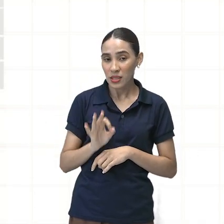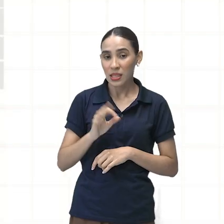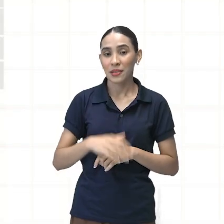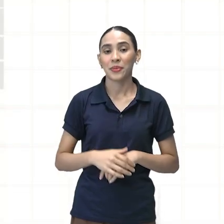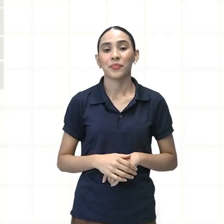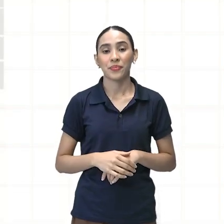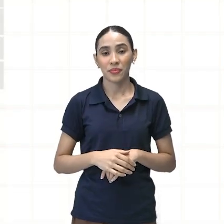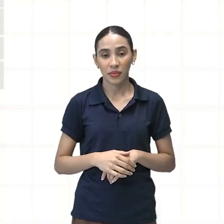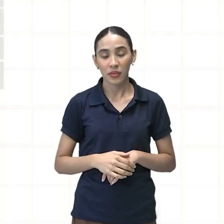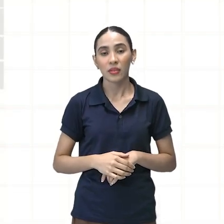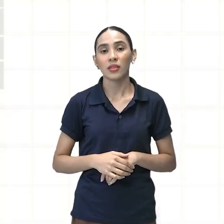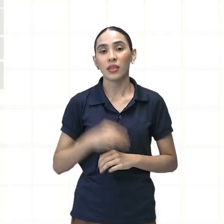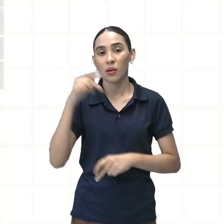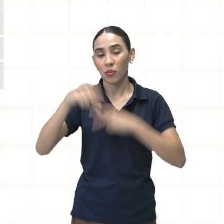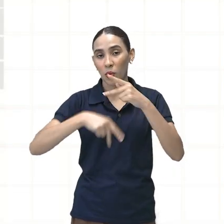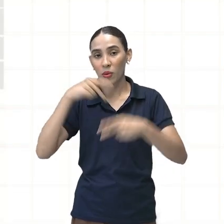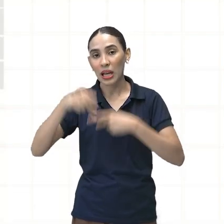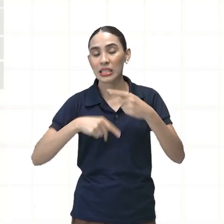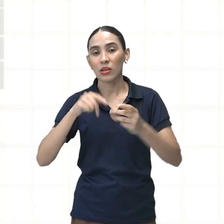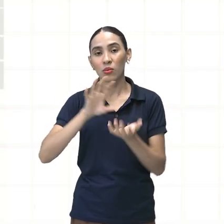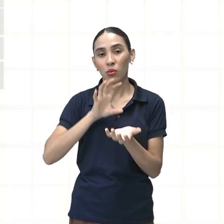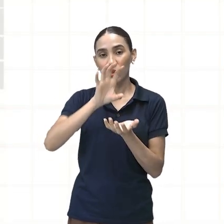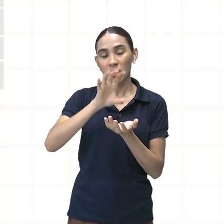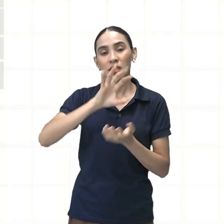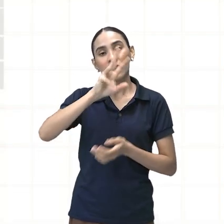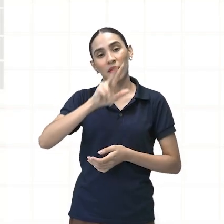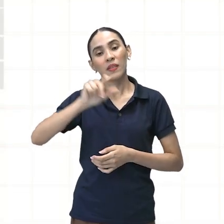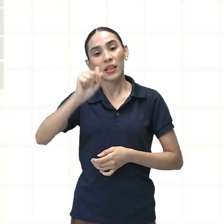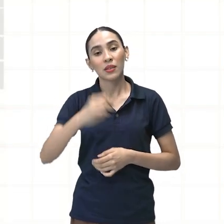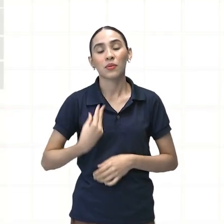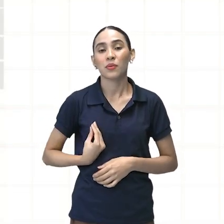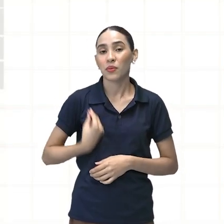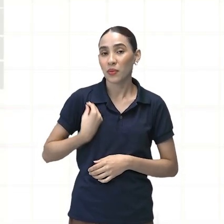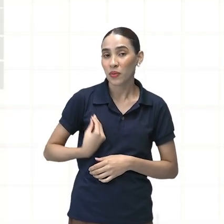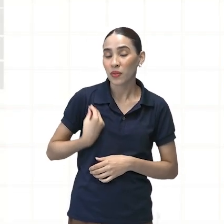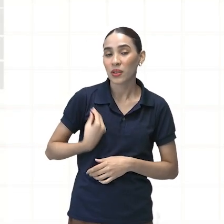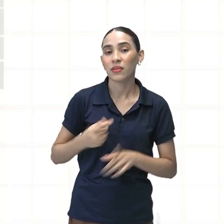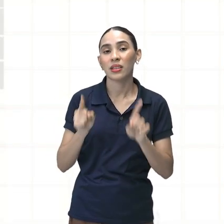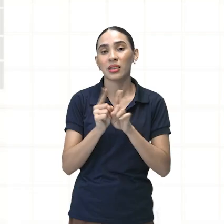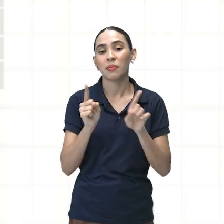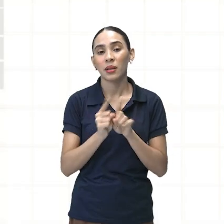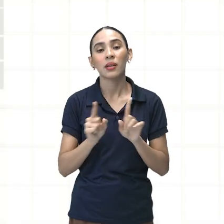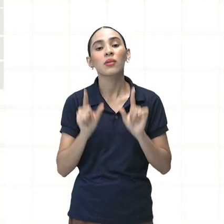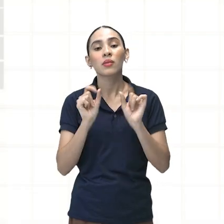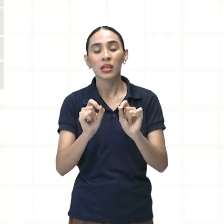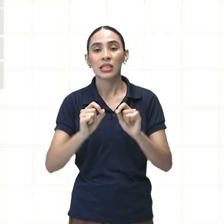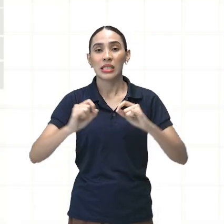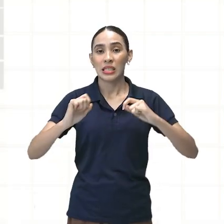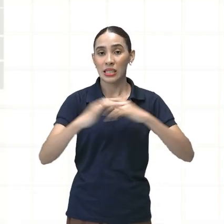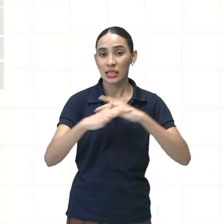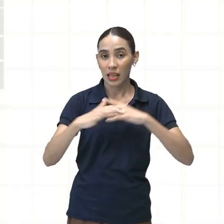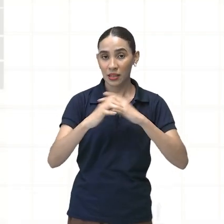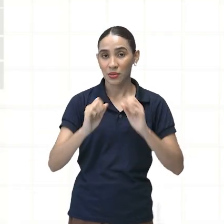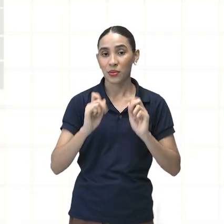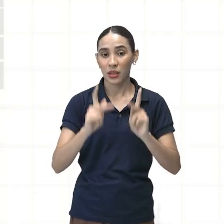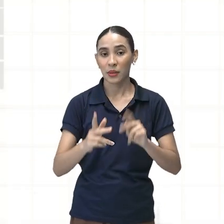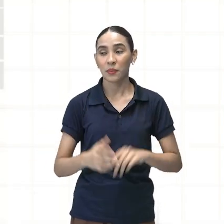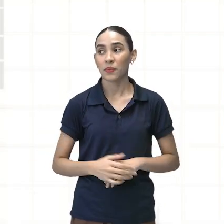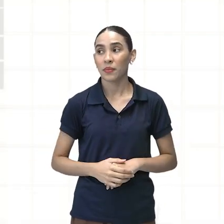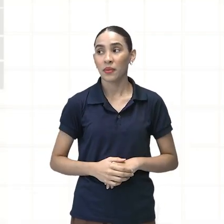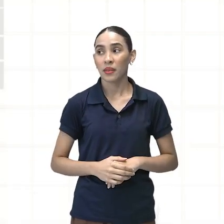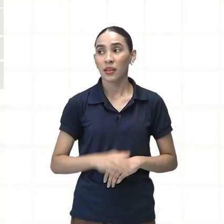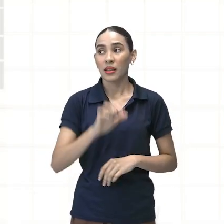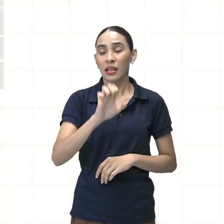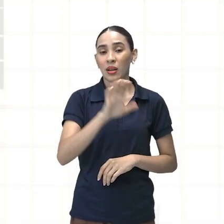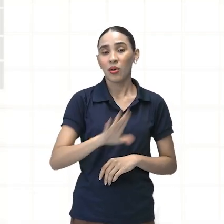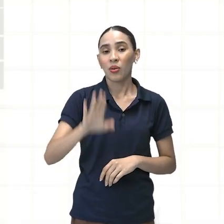44,7% da população do continente africano vive em cidades, certo? A